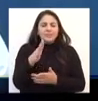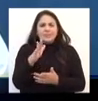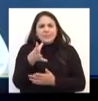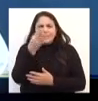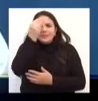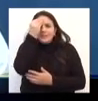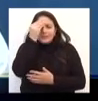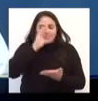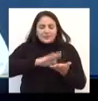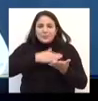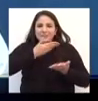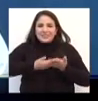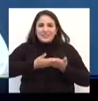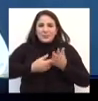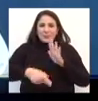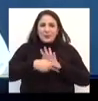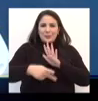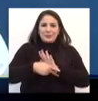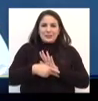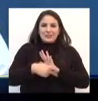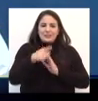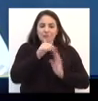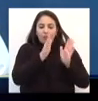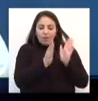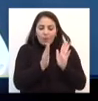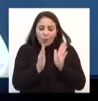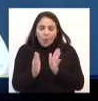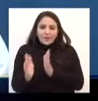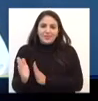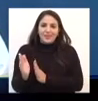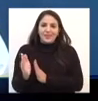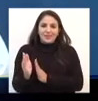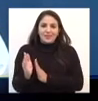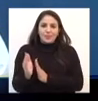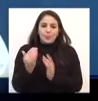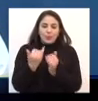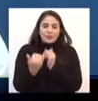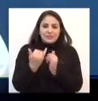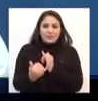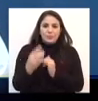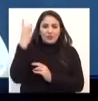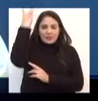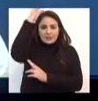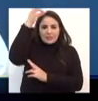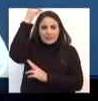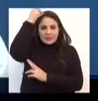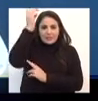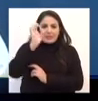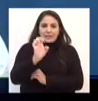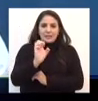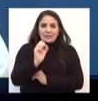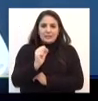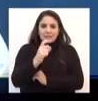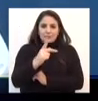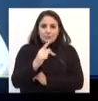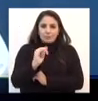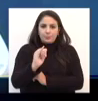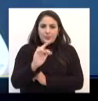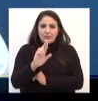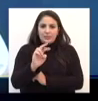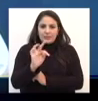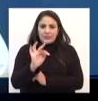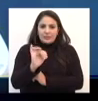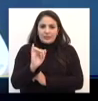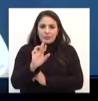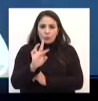interpretação dessa ordem, no sentido de que espiritualidade seja-se